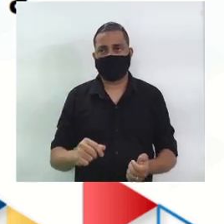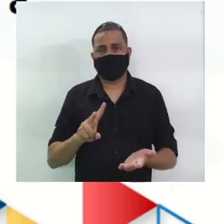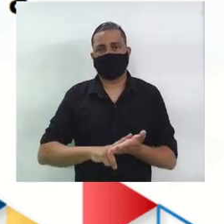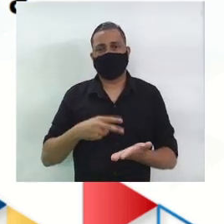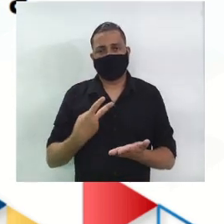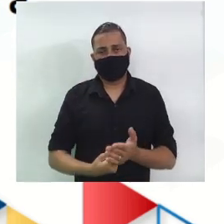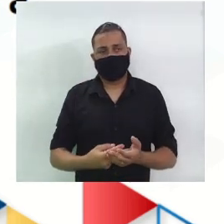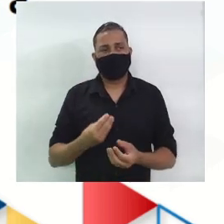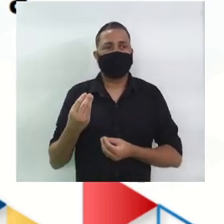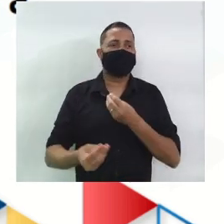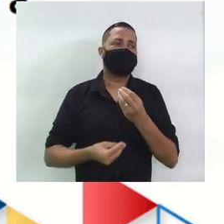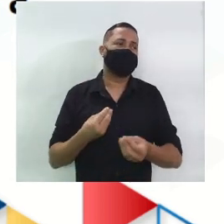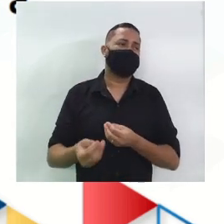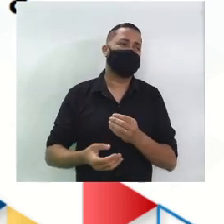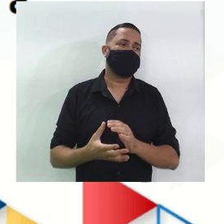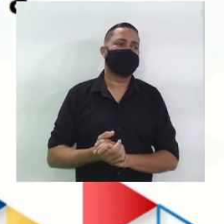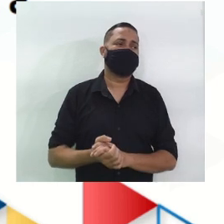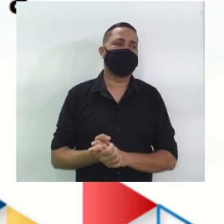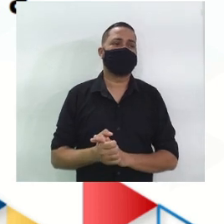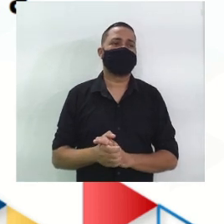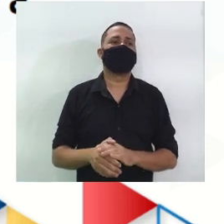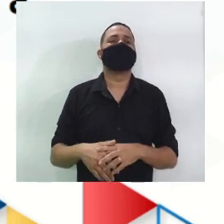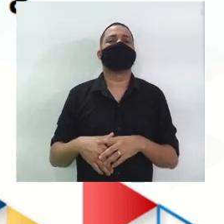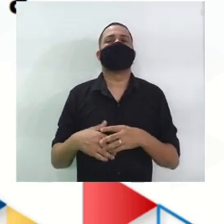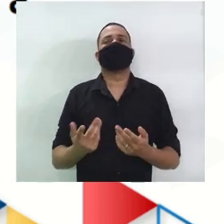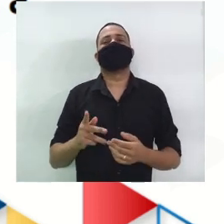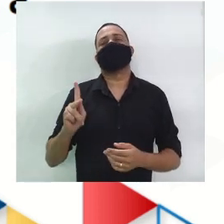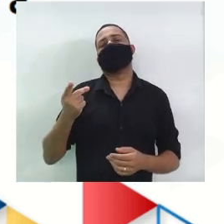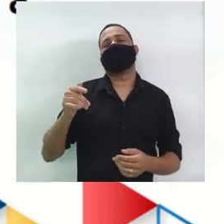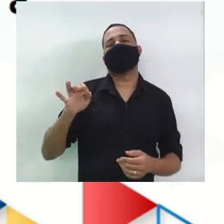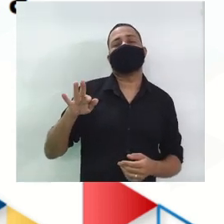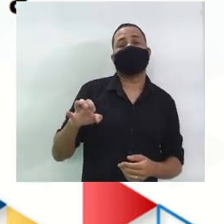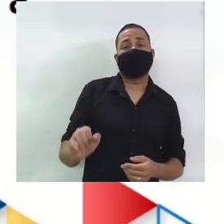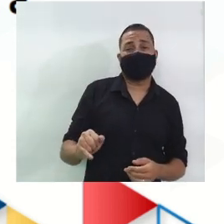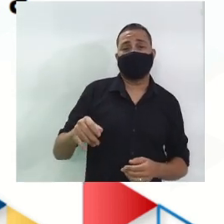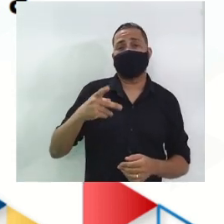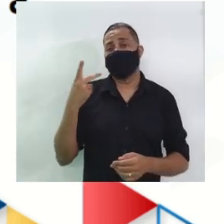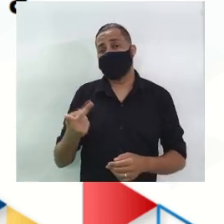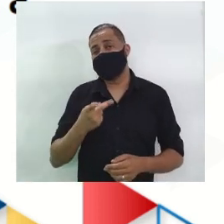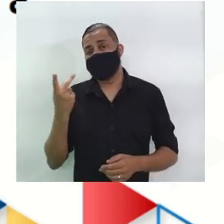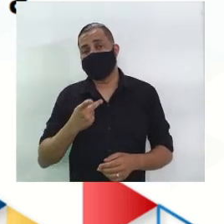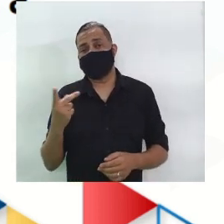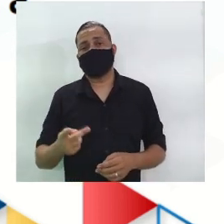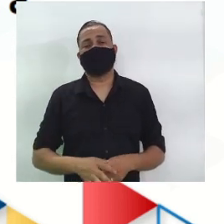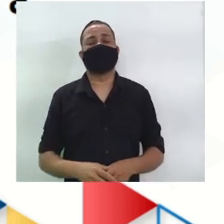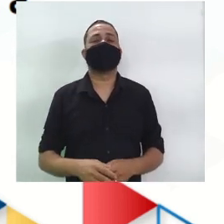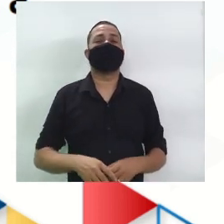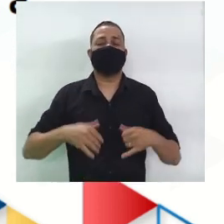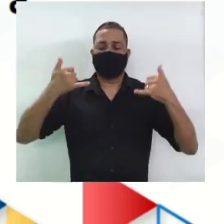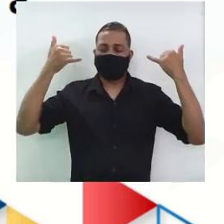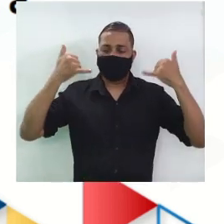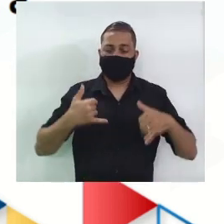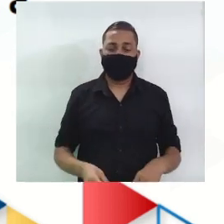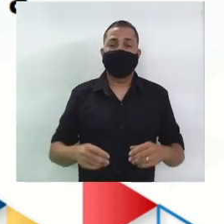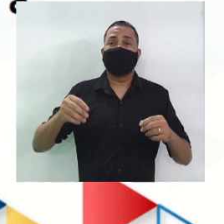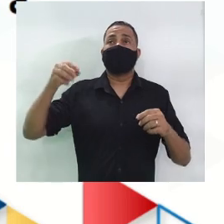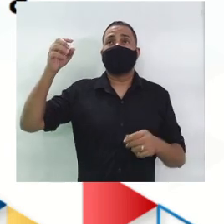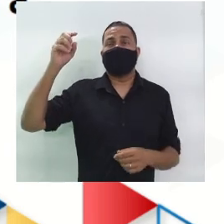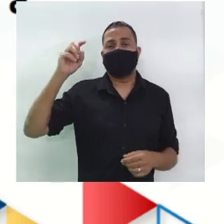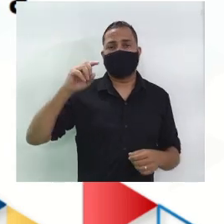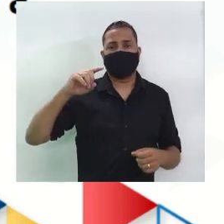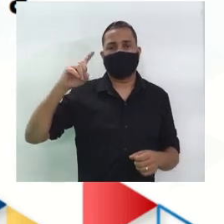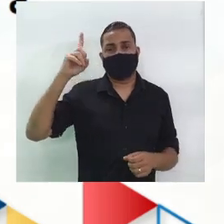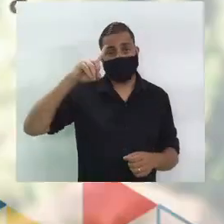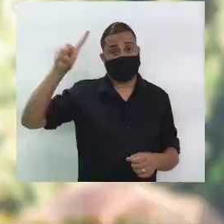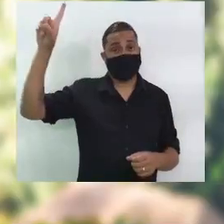como todo atrativo. E Hare diz respeito à energia divina. Então vejam só, o